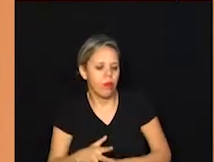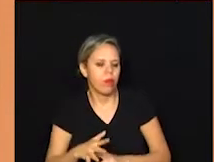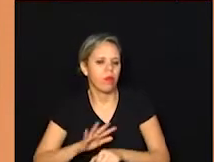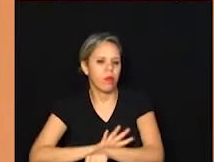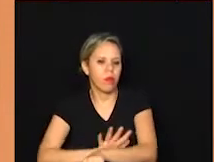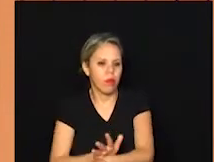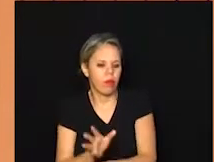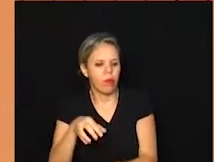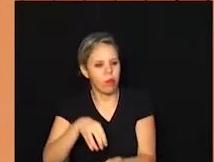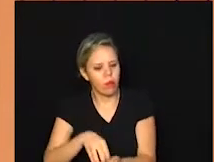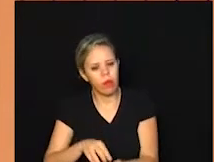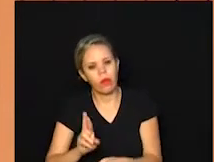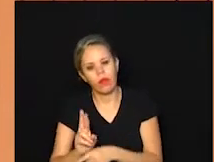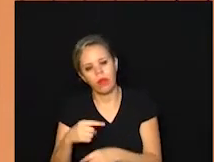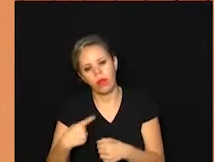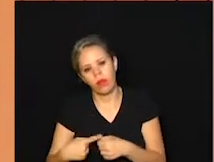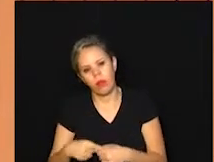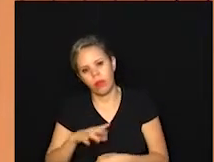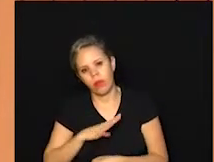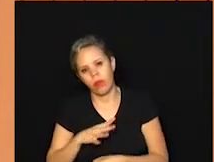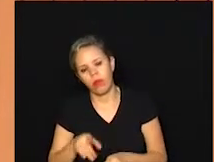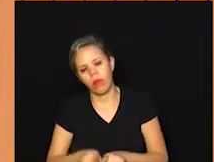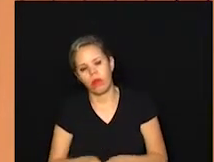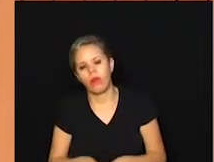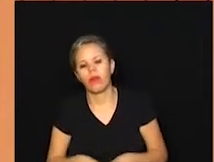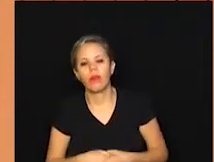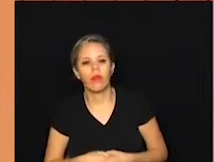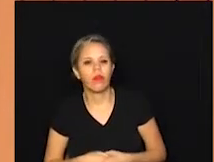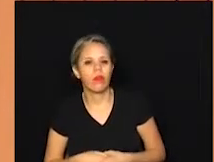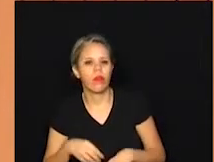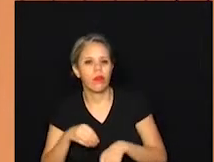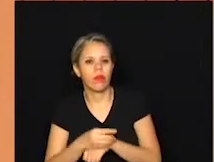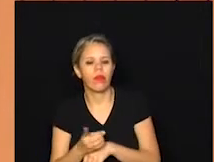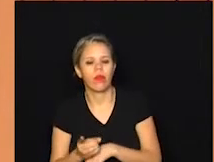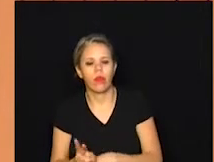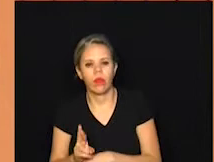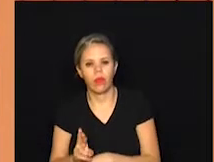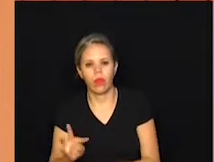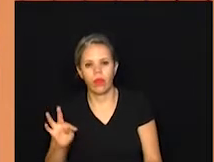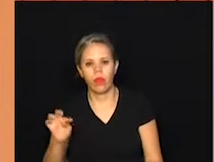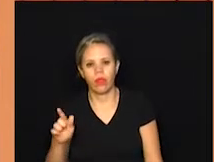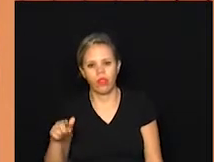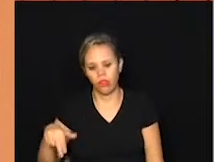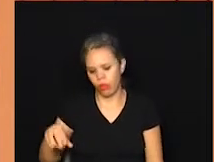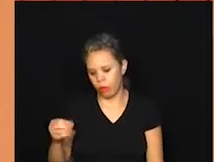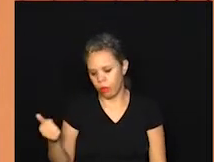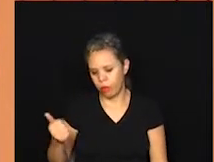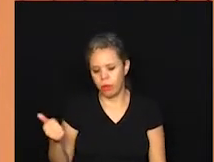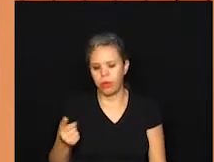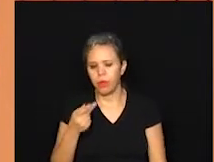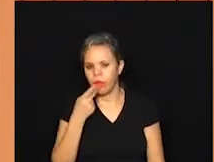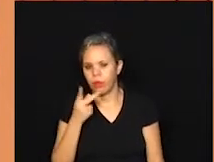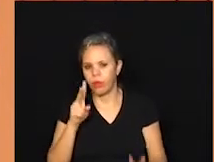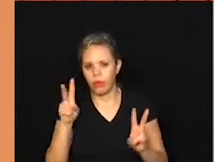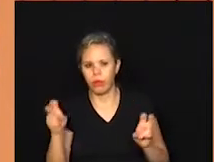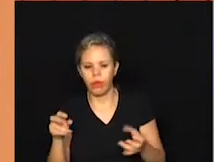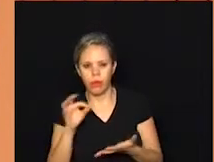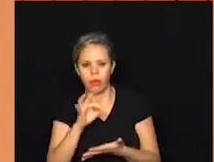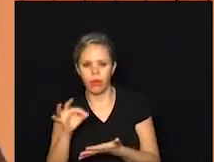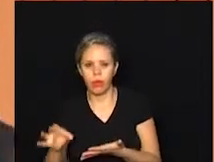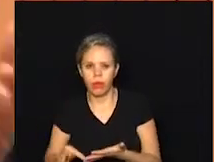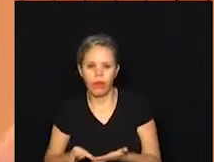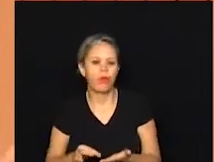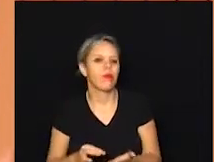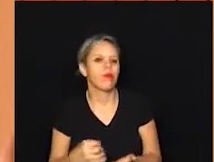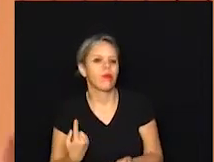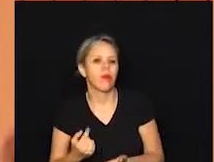centro de referência aqui no nosso município também. Mas eu vou passar para o doutor Tagino primeiro, para ele comentar esses pontos, né? Ele foi um dos